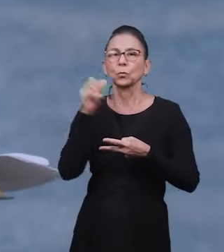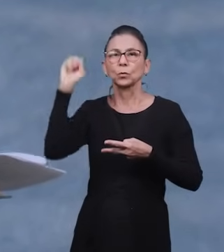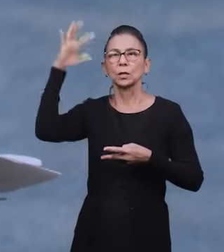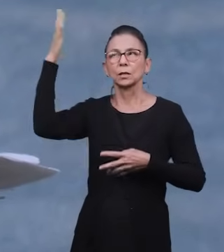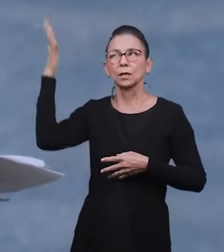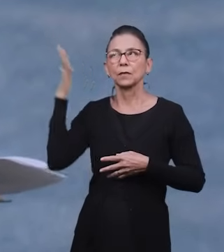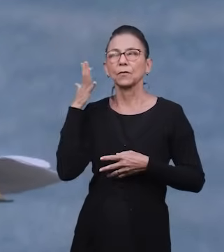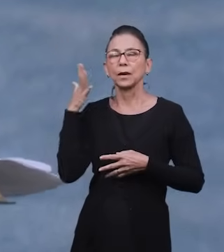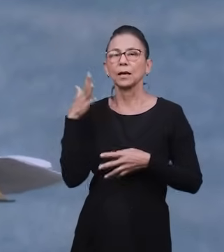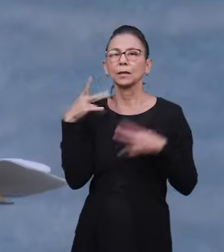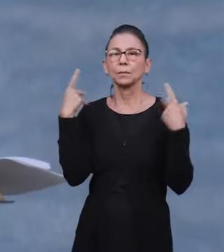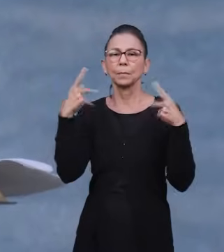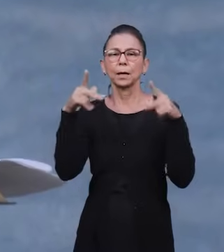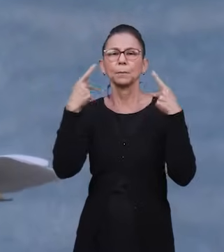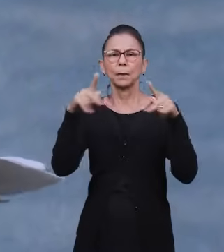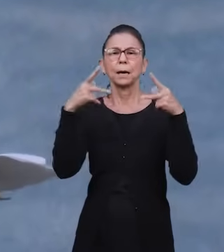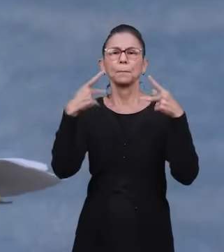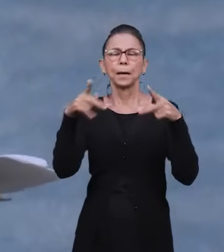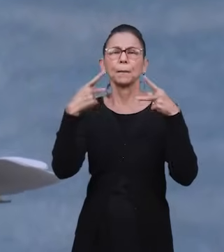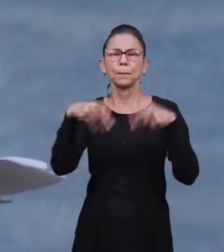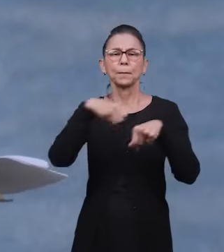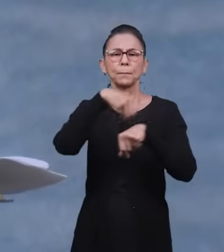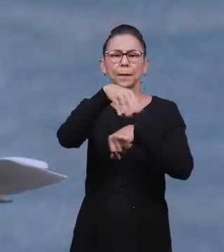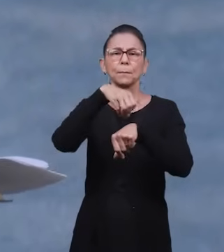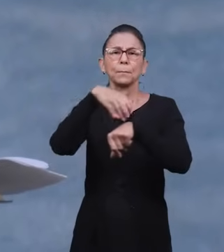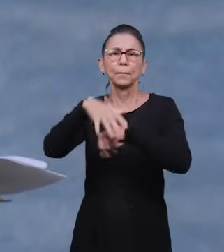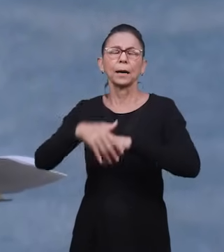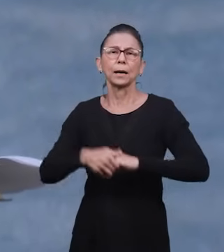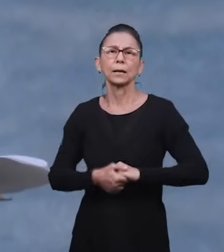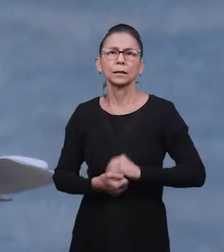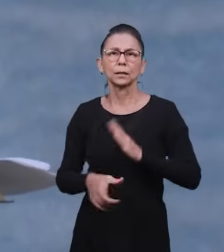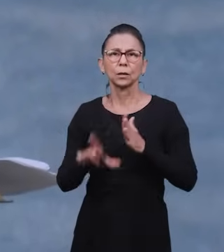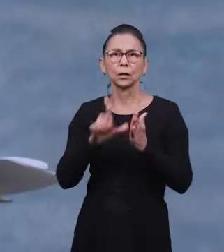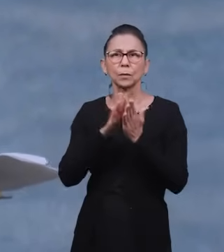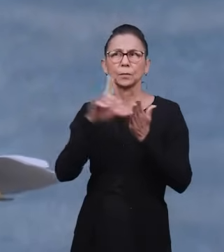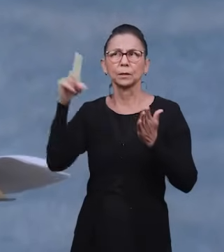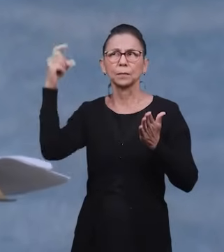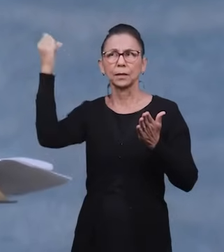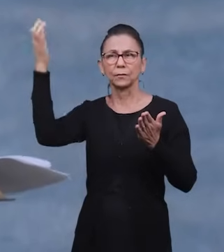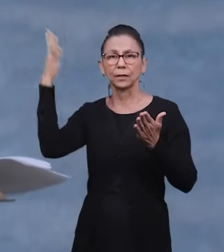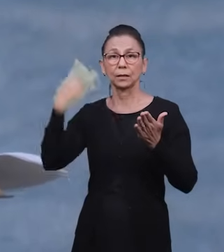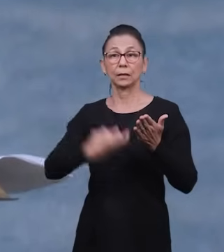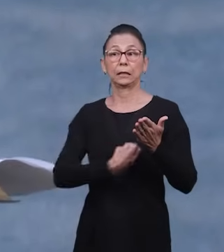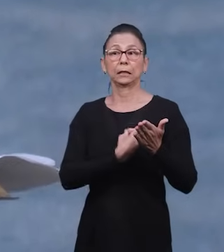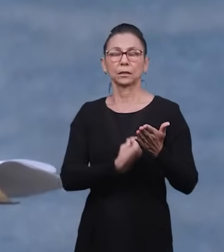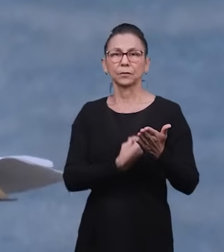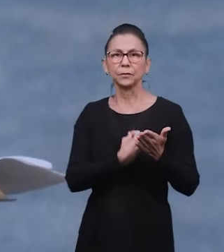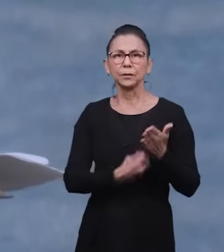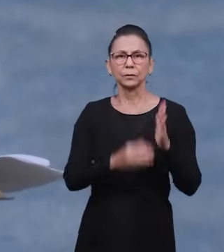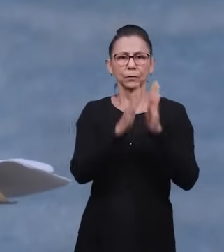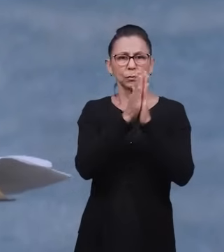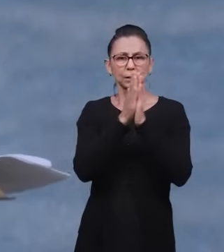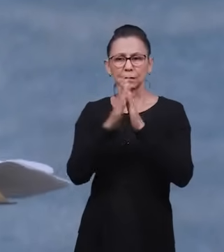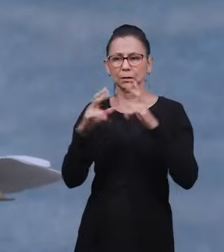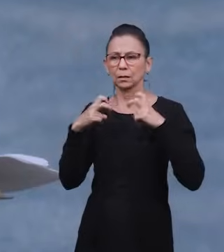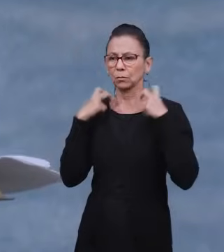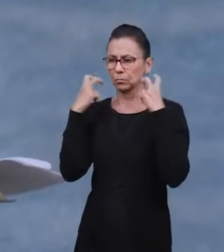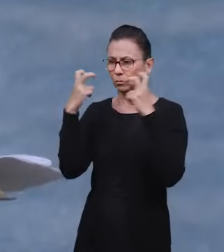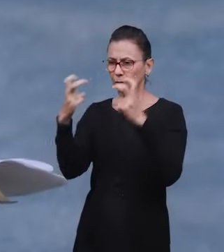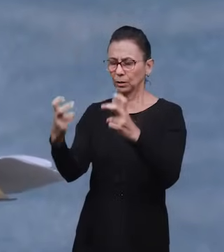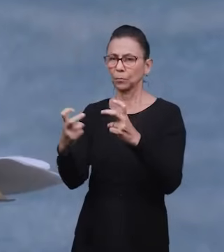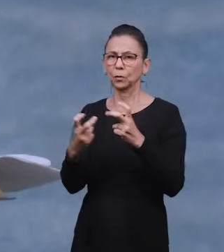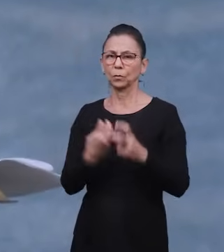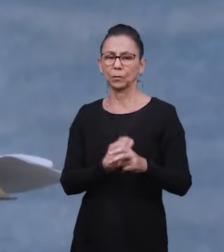então ele passa a transmitir. Então ele transmitia antes o quê? Palavra viva, palavra revelada, a palavra do Espírito Santo, oração,